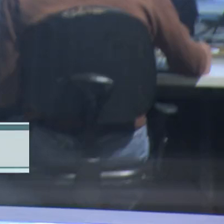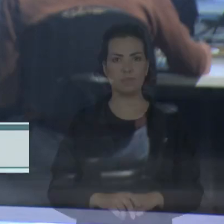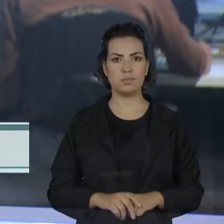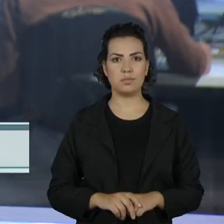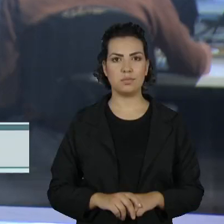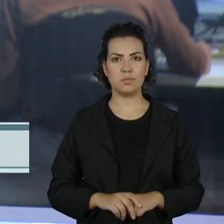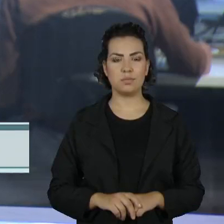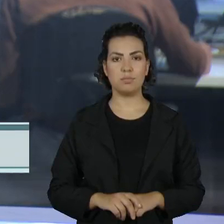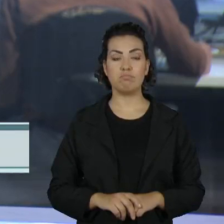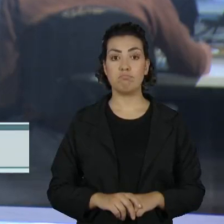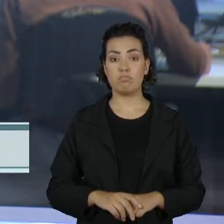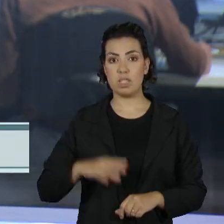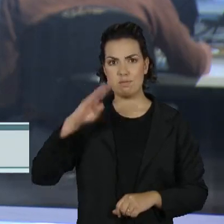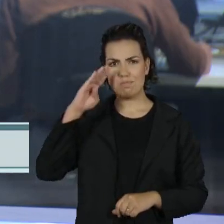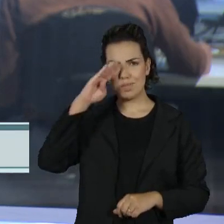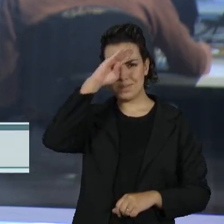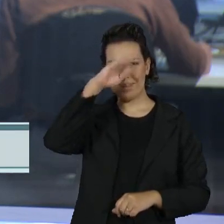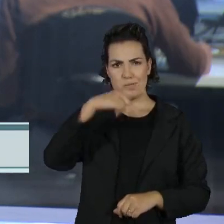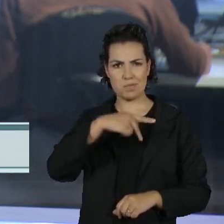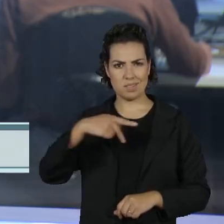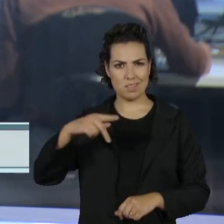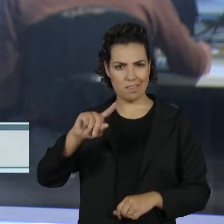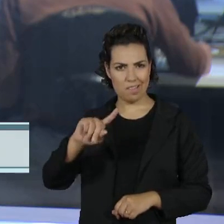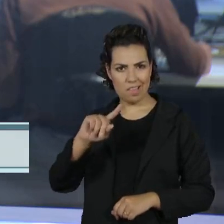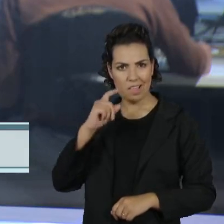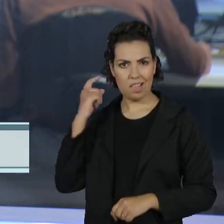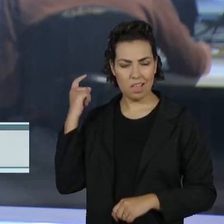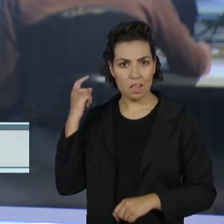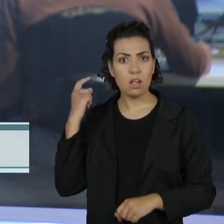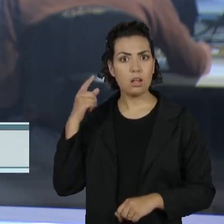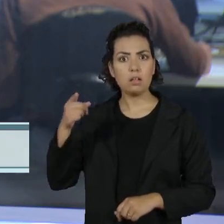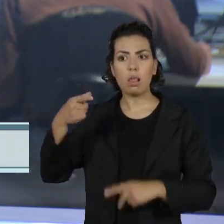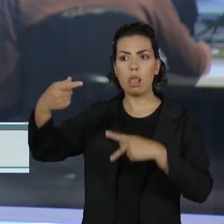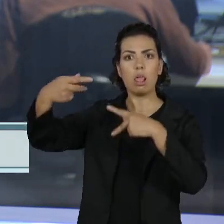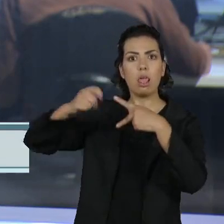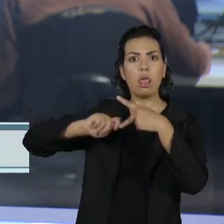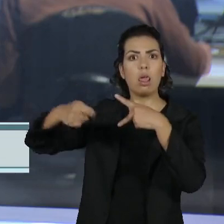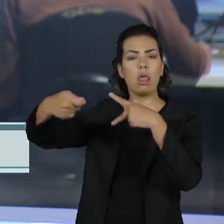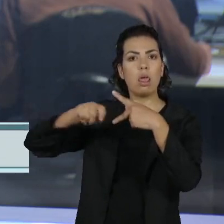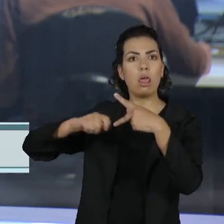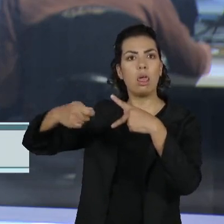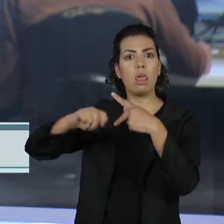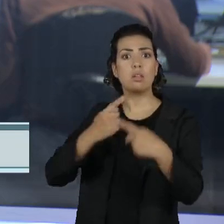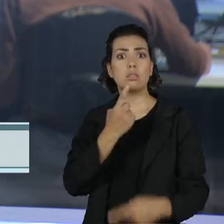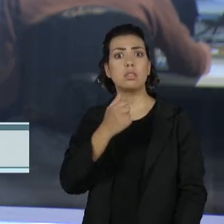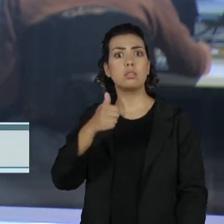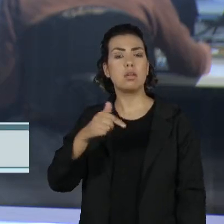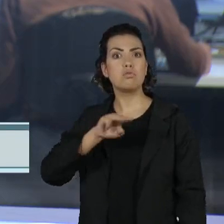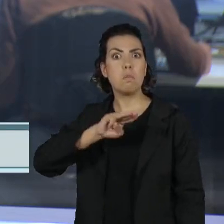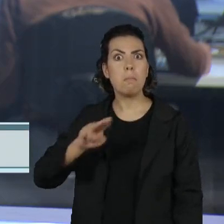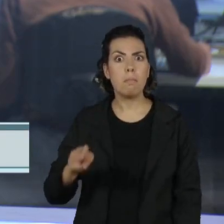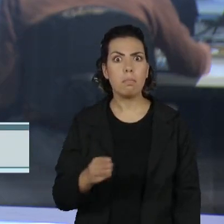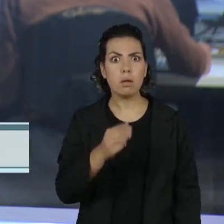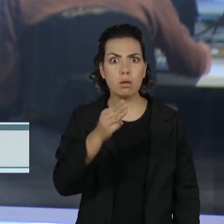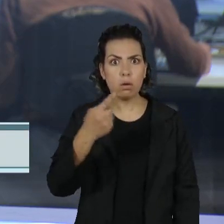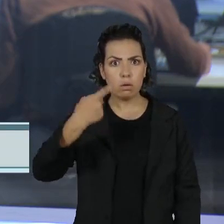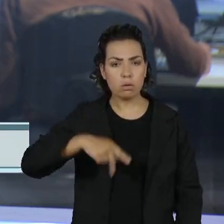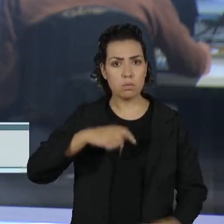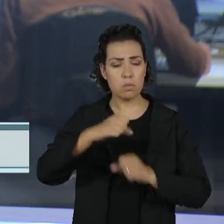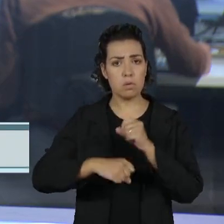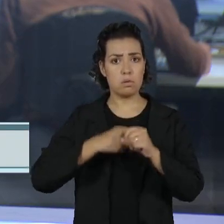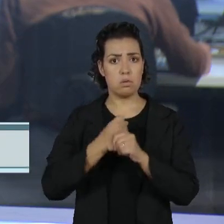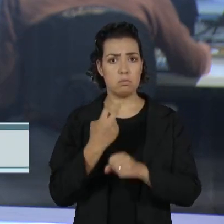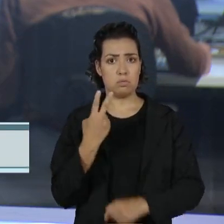o ex-presidente Jair bolsonaro recebeu mais de 17 milhões de reais via pics só este ano as